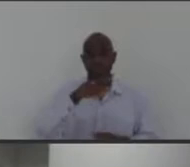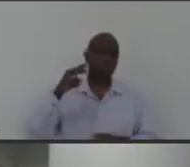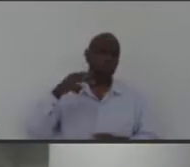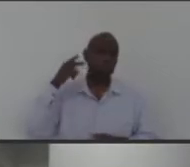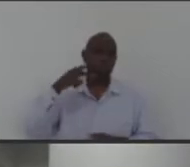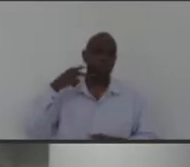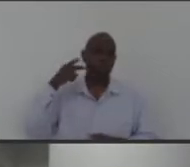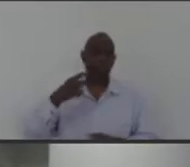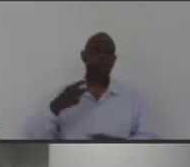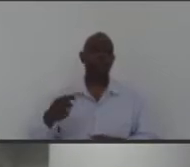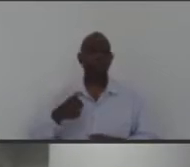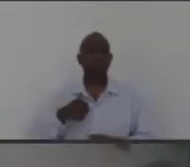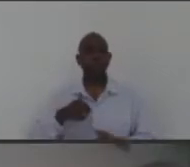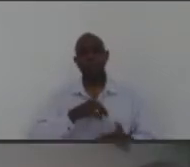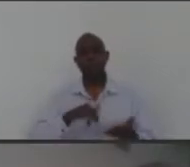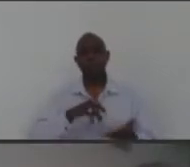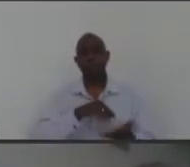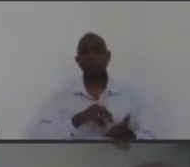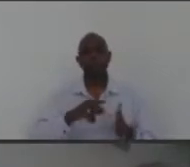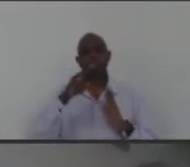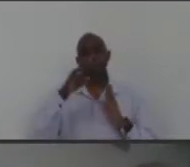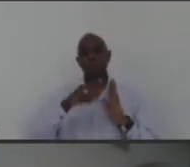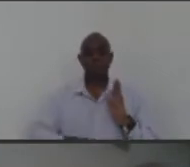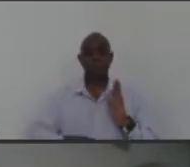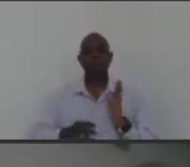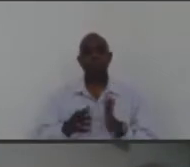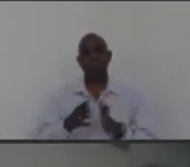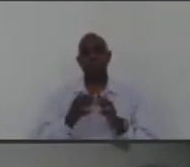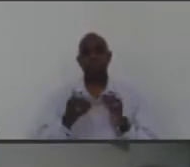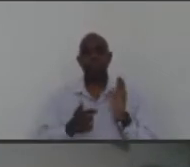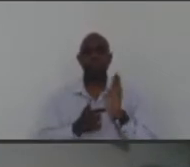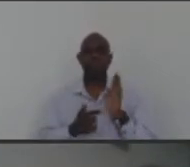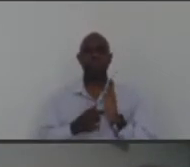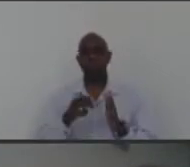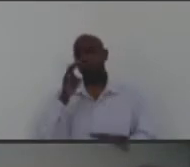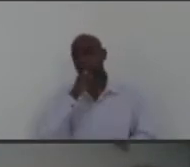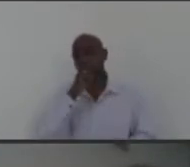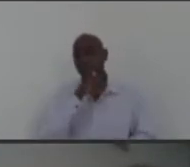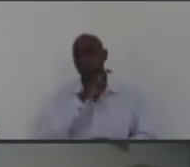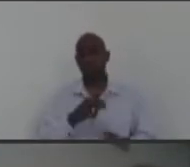Eu solicito ao secretário que faça a leitura do requerimento de urgência.